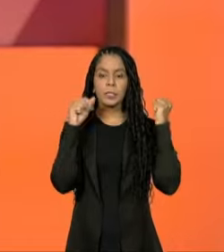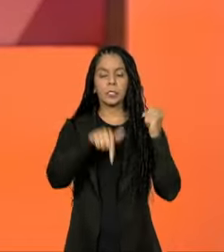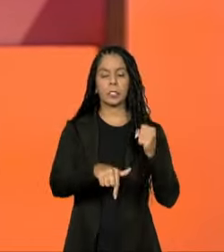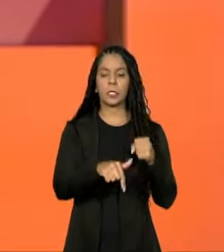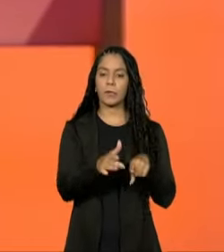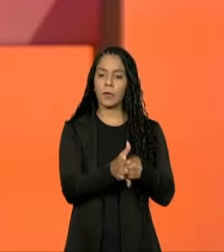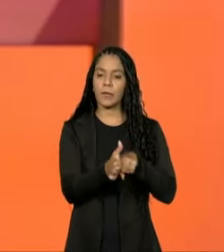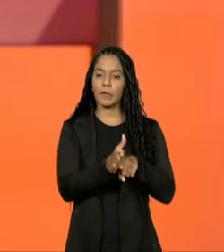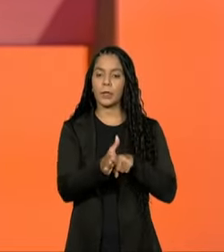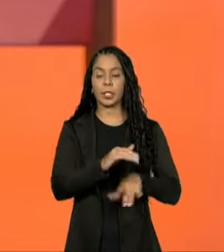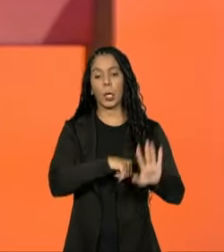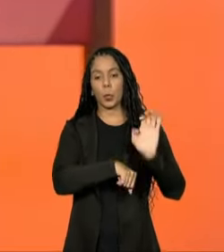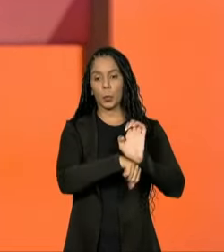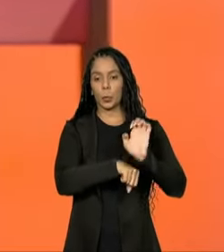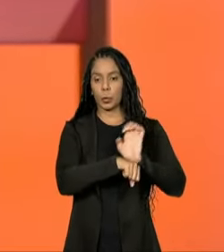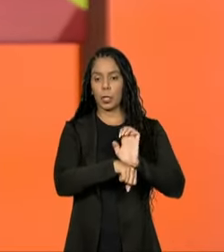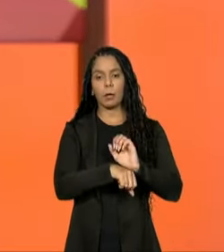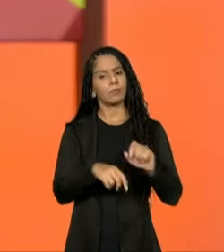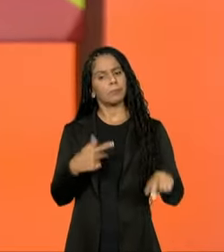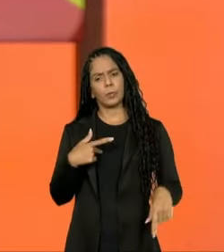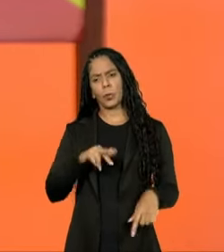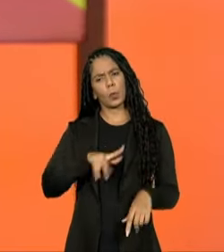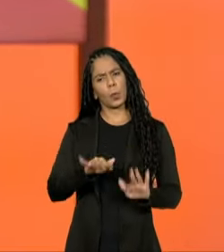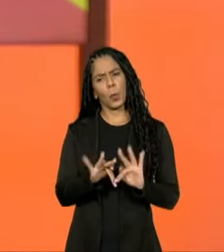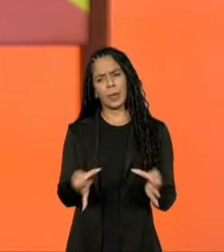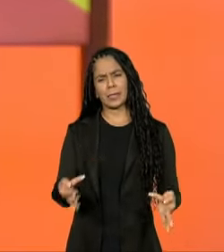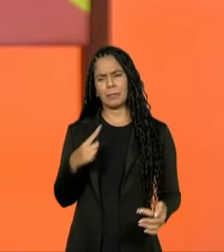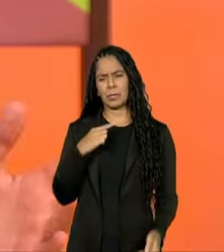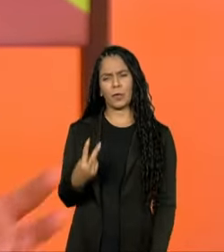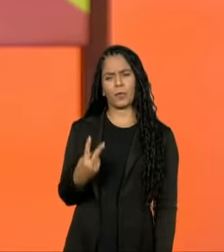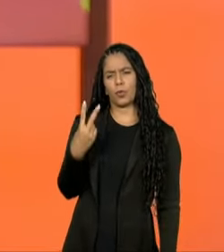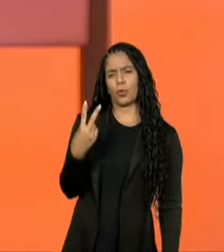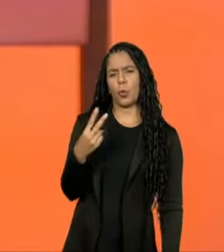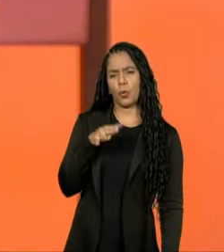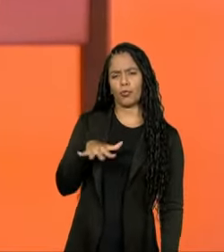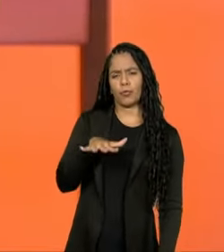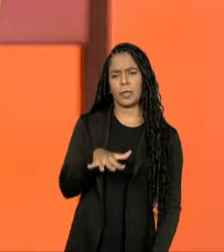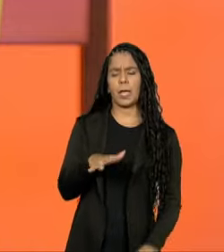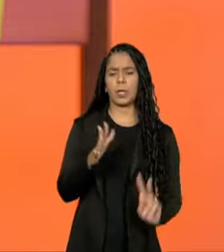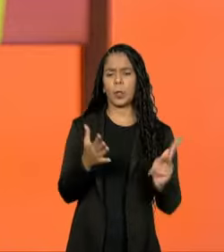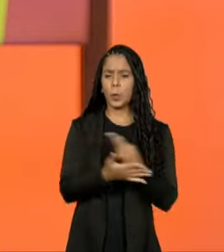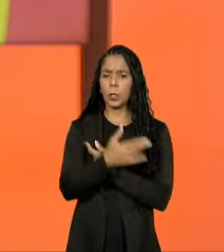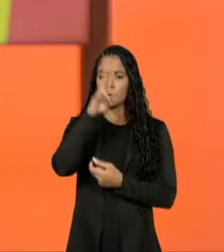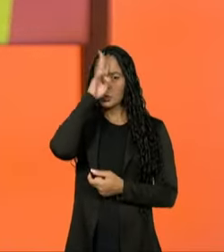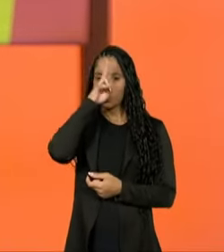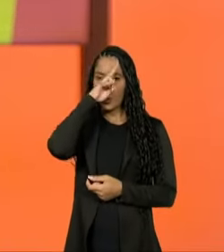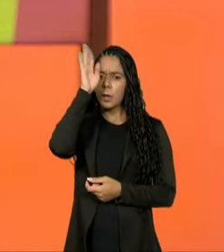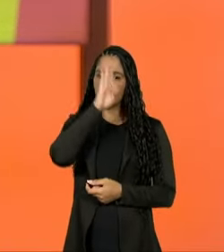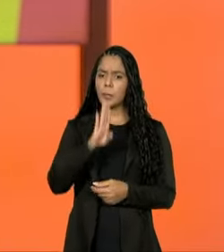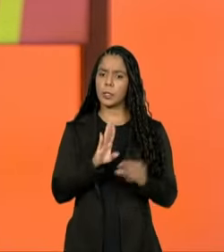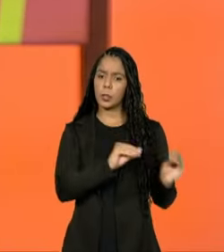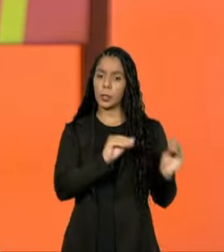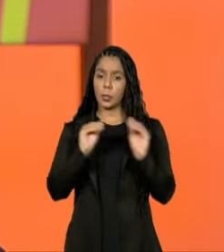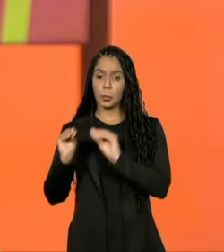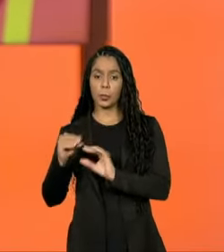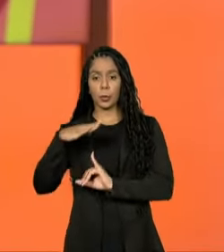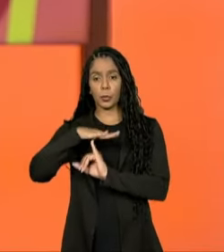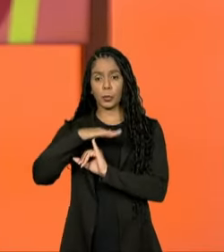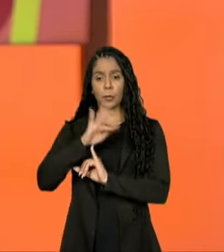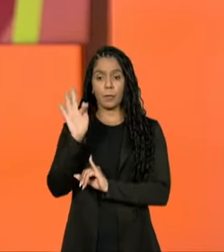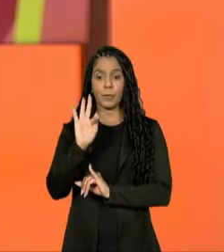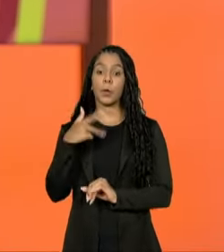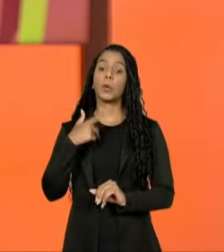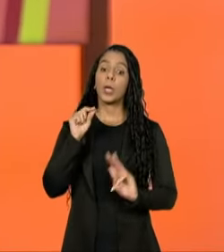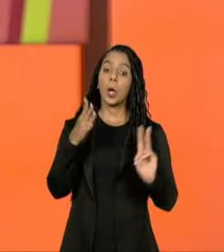Isso não é simples, né? É claro, claro. Então, até hoje, não sei, acho que dois casos só na história do Brasil foram federalizados. O que aconteceu no caso da Marielle é que a Polícia